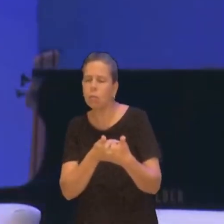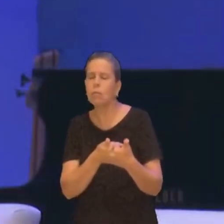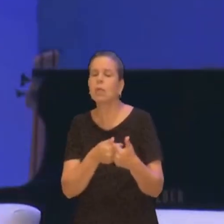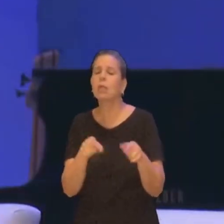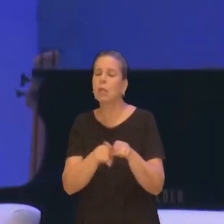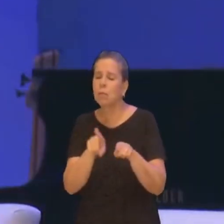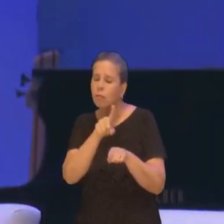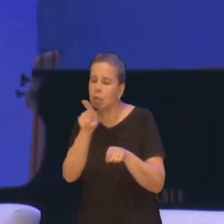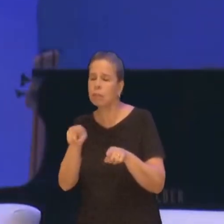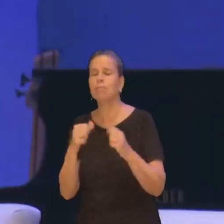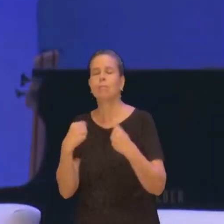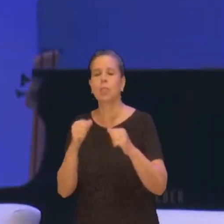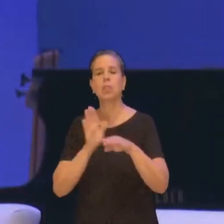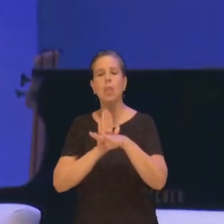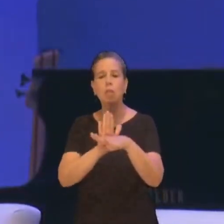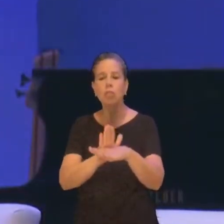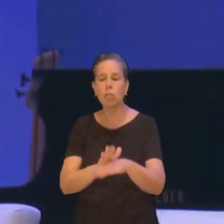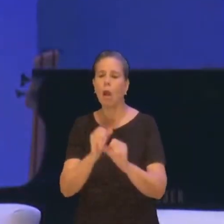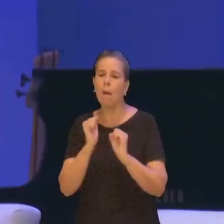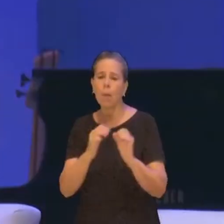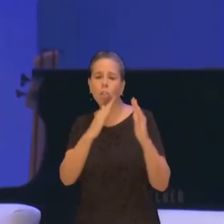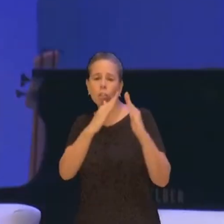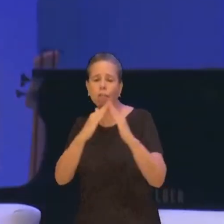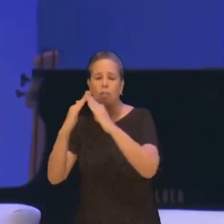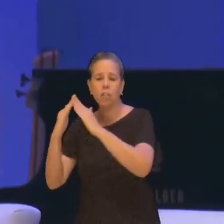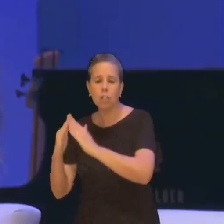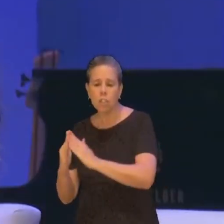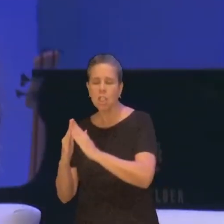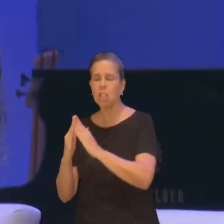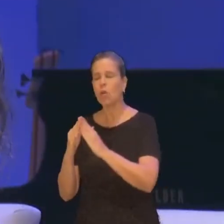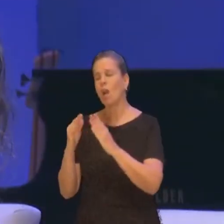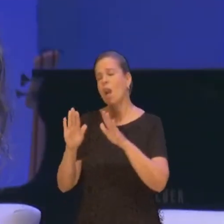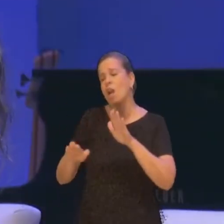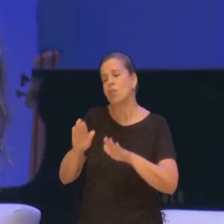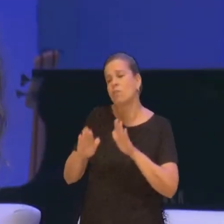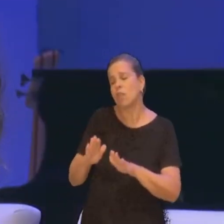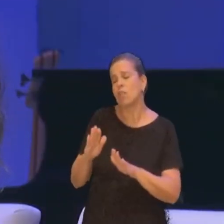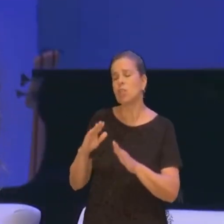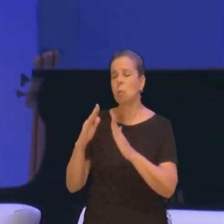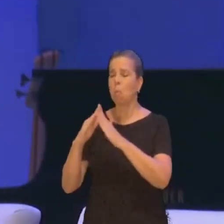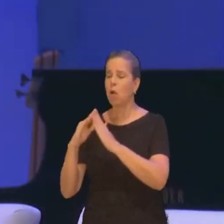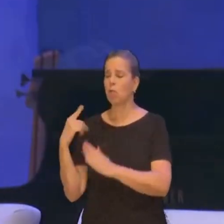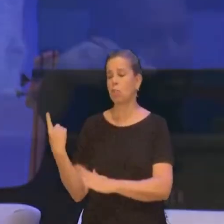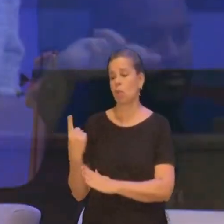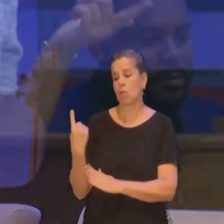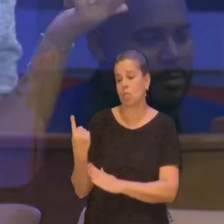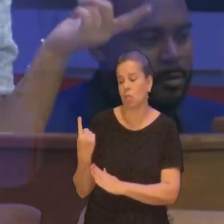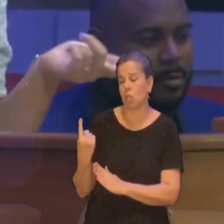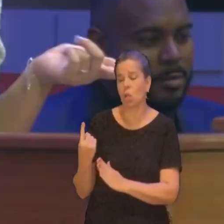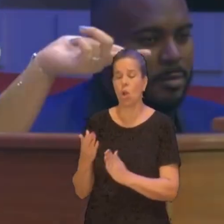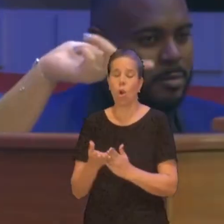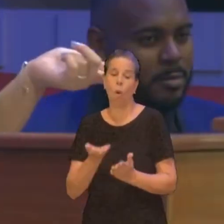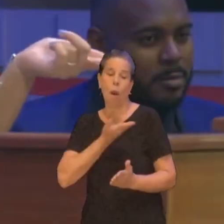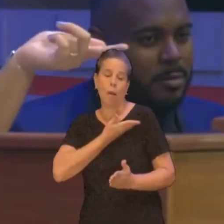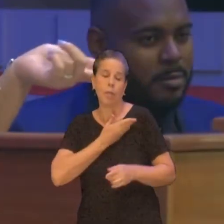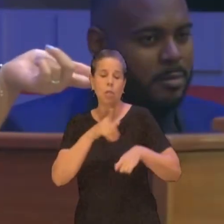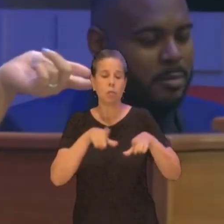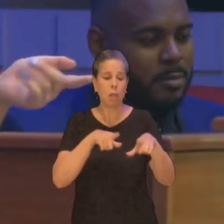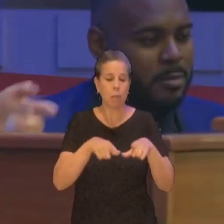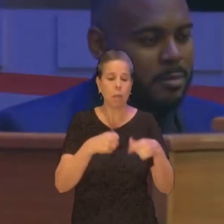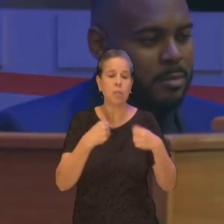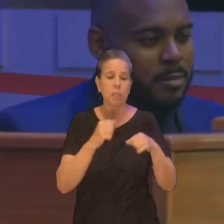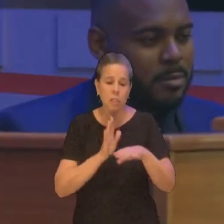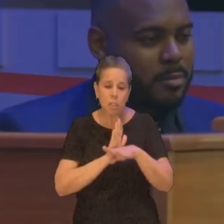deve ajudar. Pode ser um vizinho que mora sozinho, um vizinho solitário, um colega de trabalho que precisa de uma mão